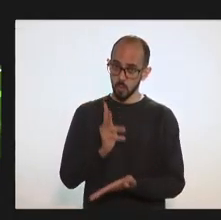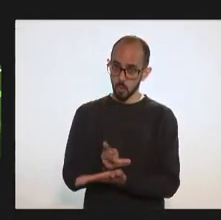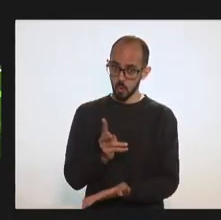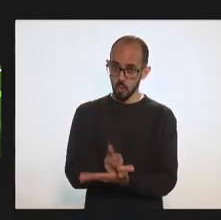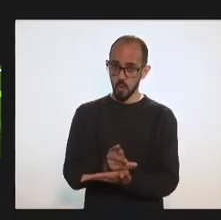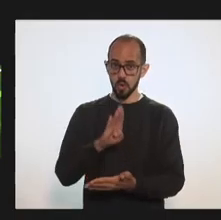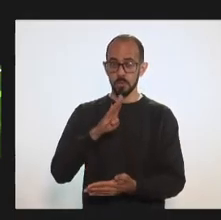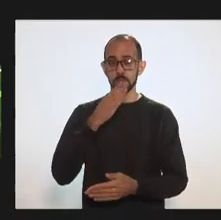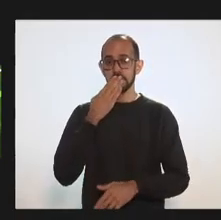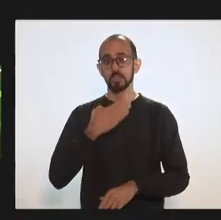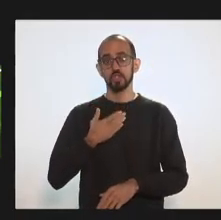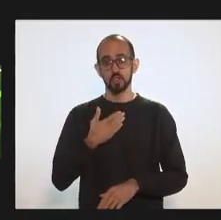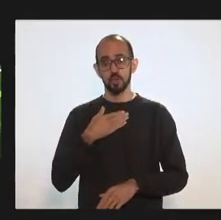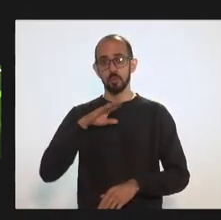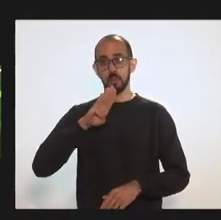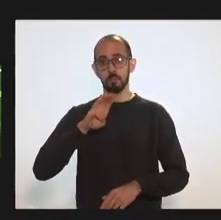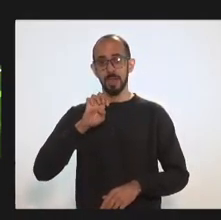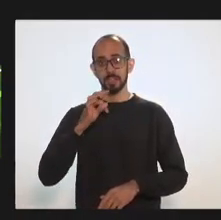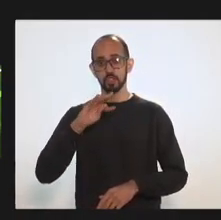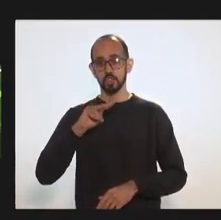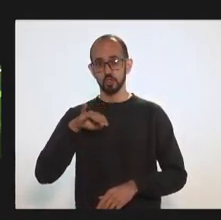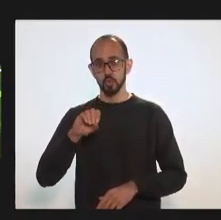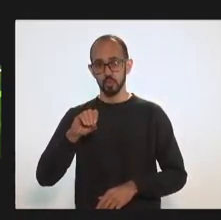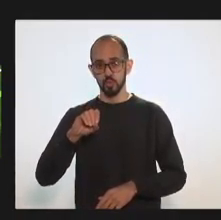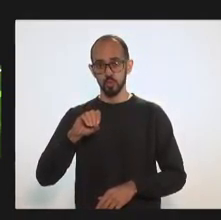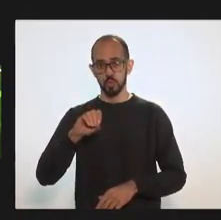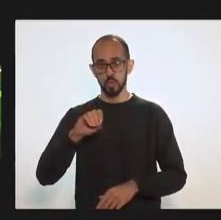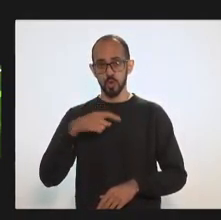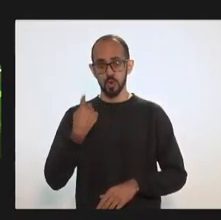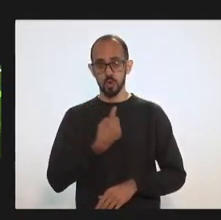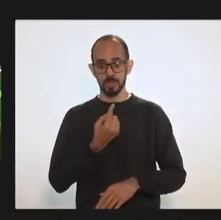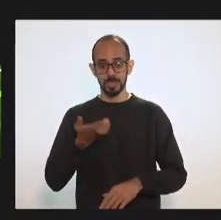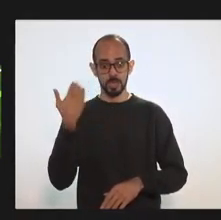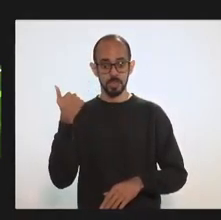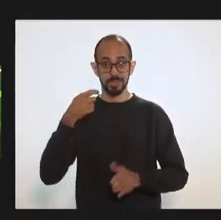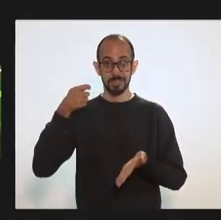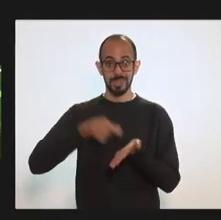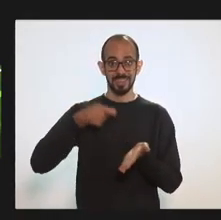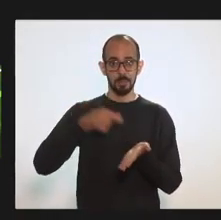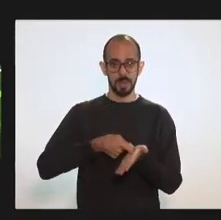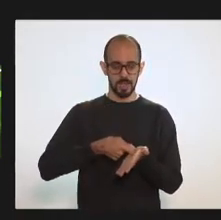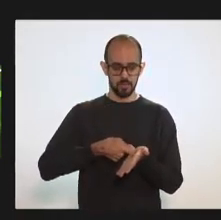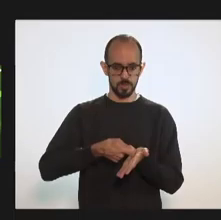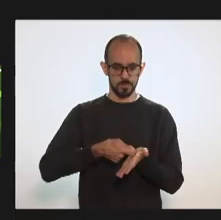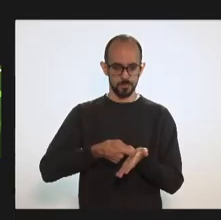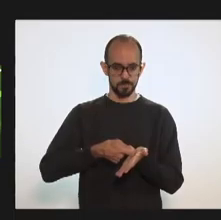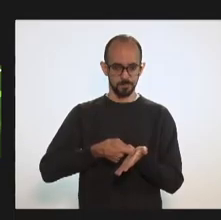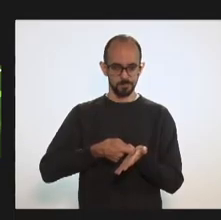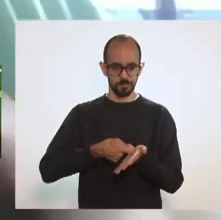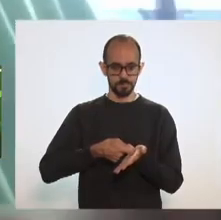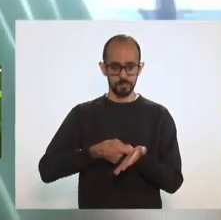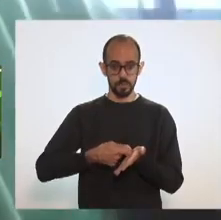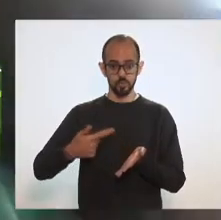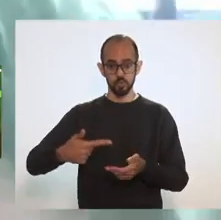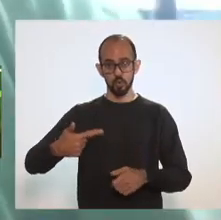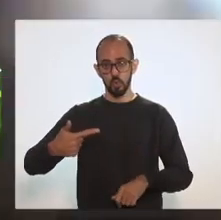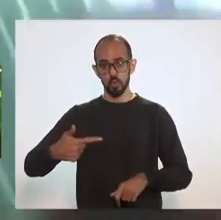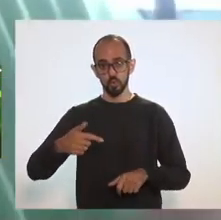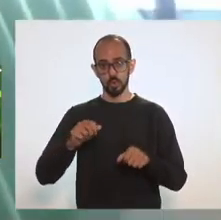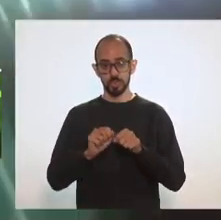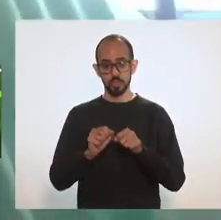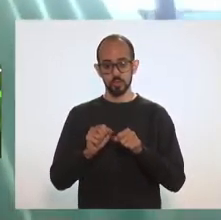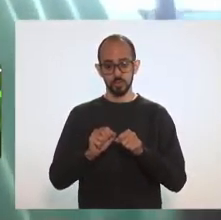noturnas. E essa minha lei antiga era referente a hotéis, motéis, etc. Só para dizer que, no caso